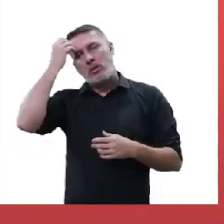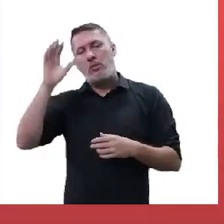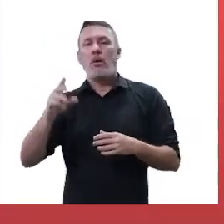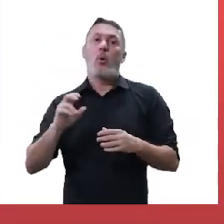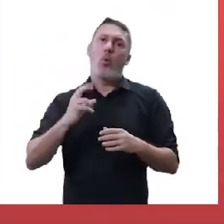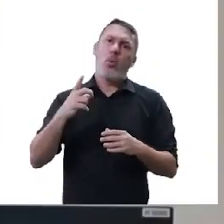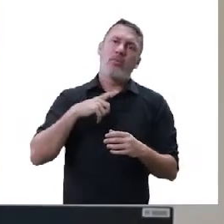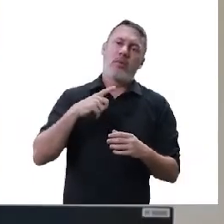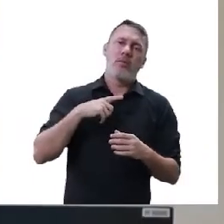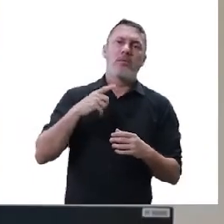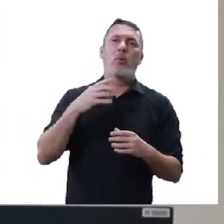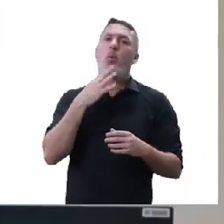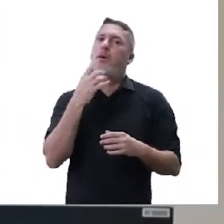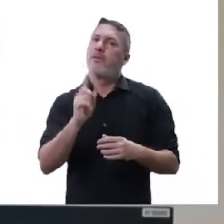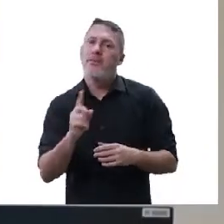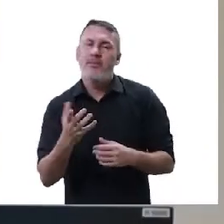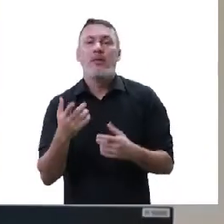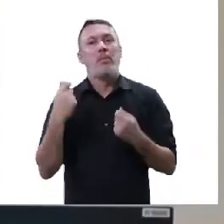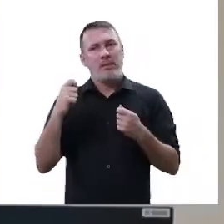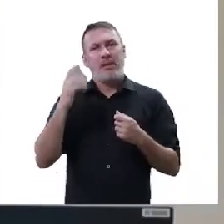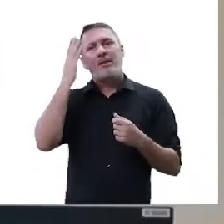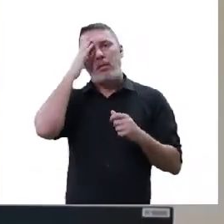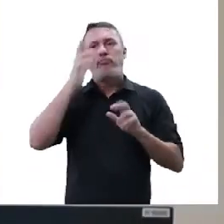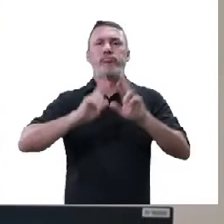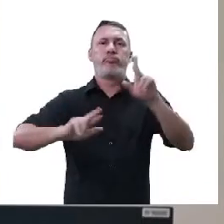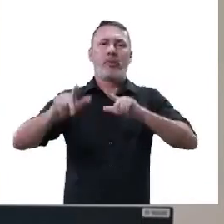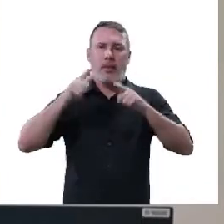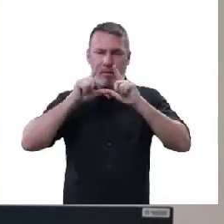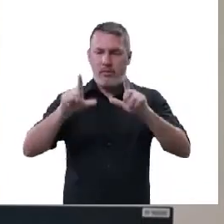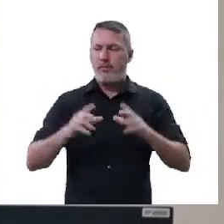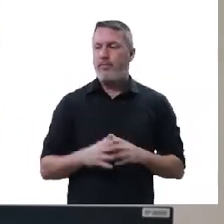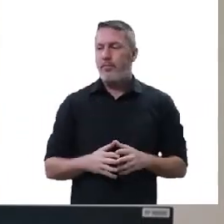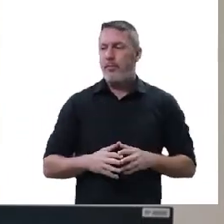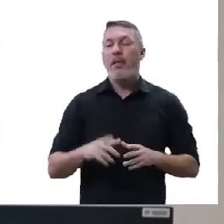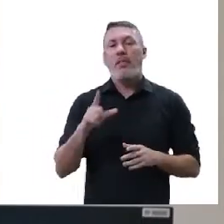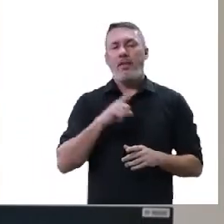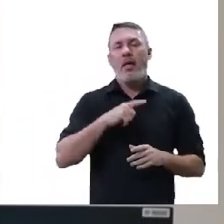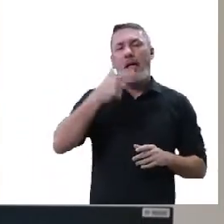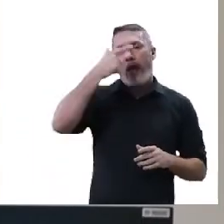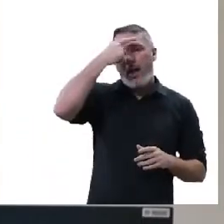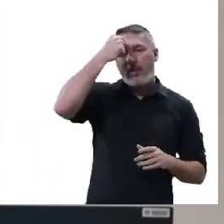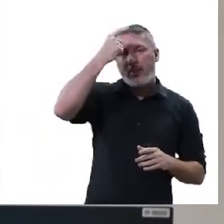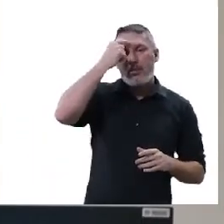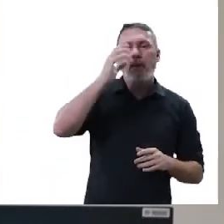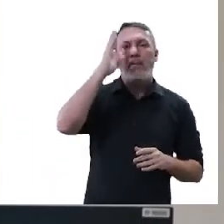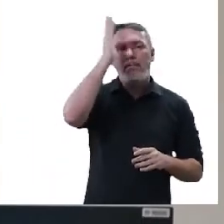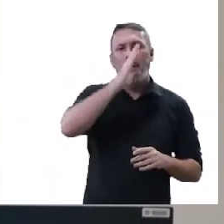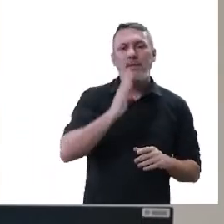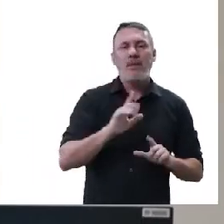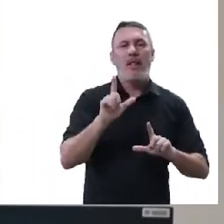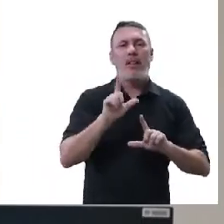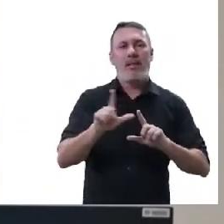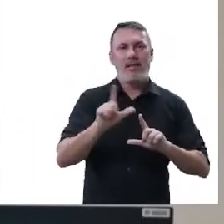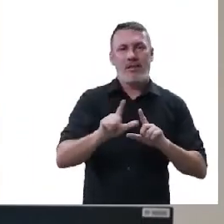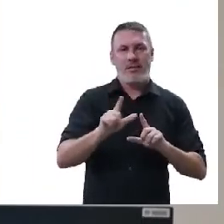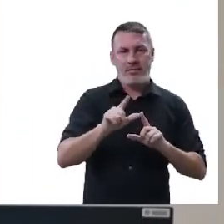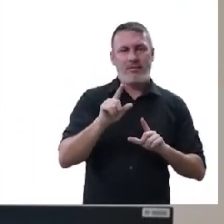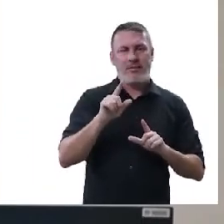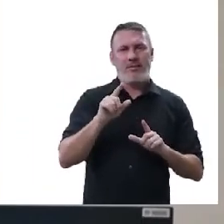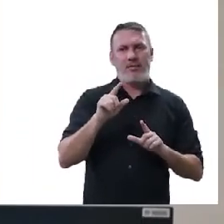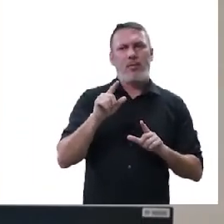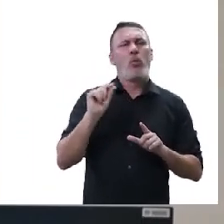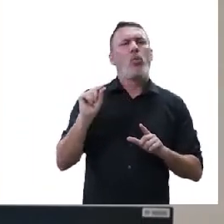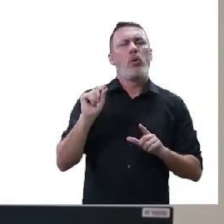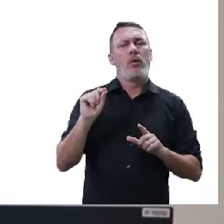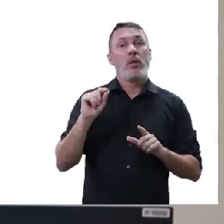da linguagem. Então eu tenho aqui também a Academia Brasileira de Letras. Esse exemplo eu peguei de um aluno do terceiro ano. Ele colocou